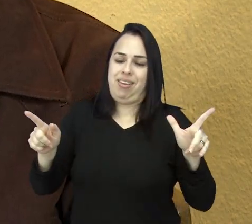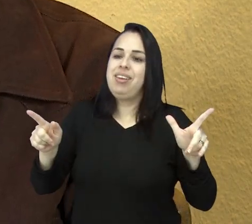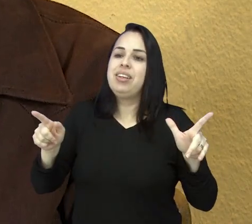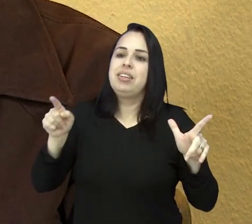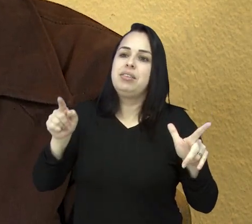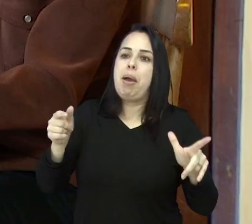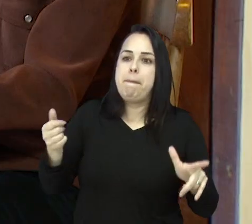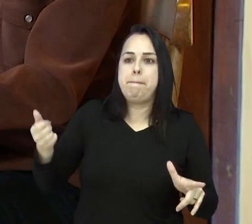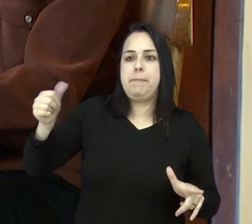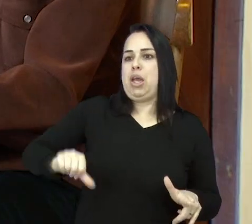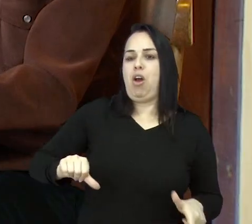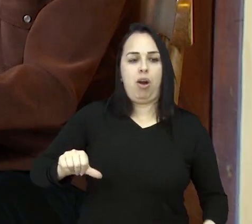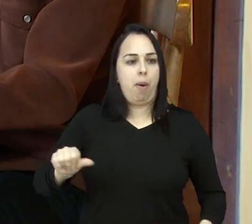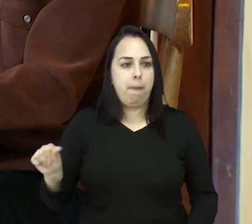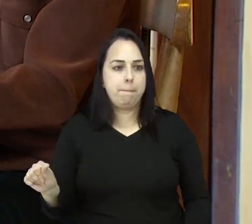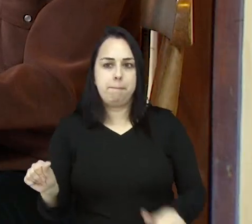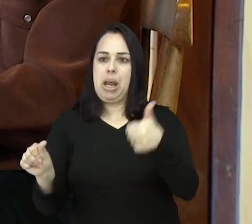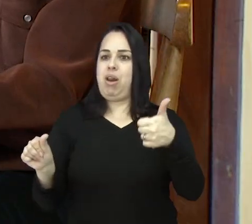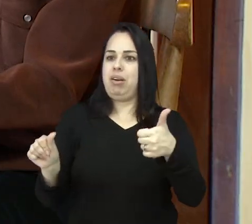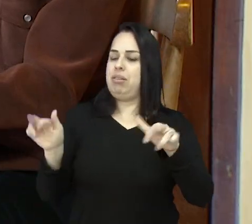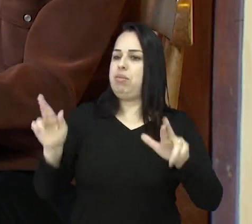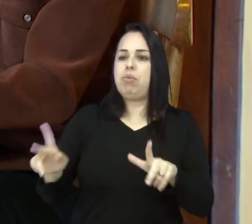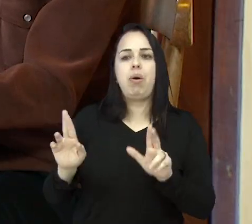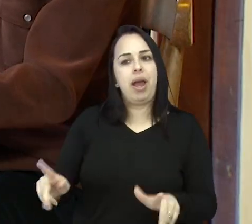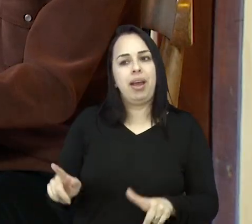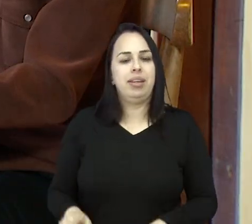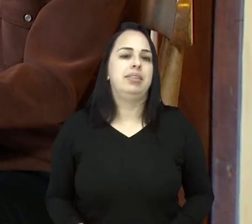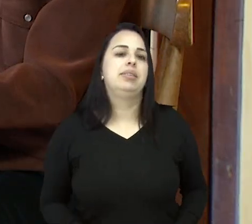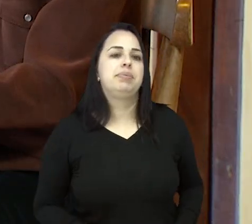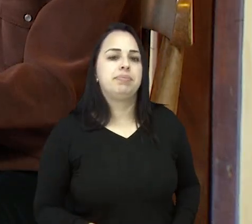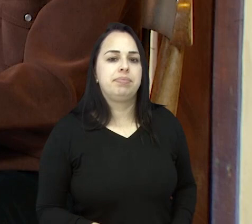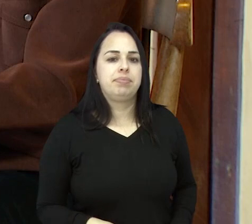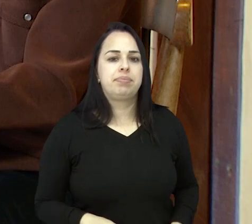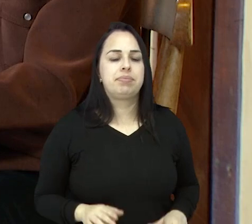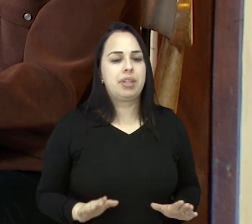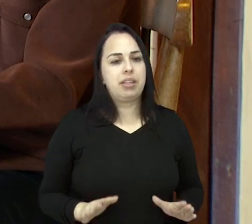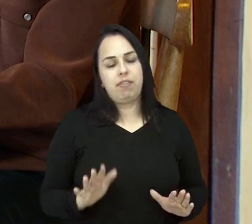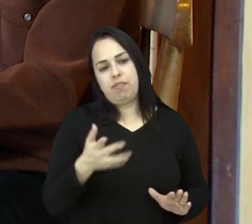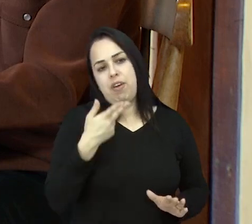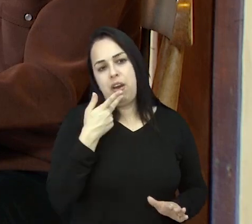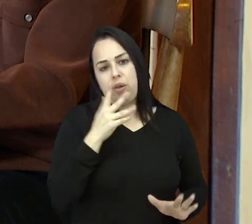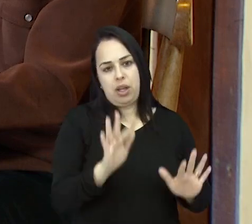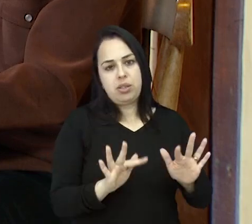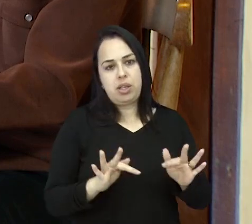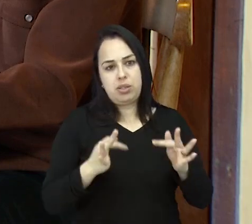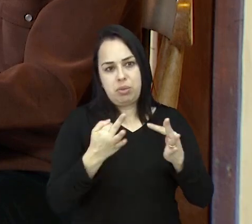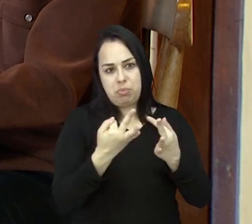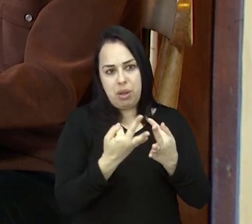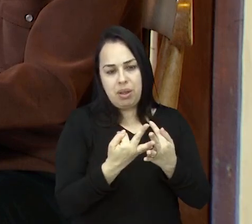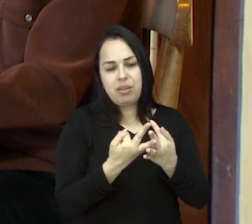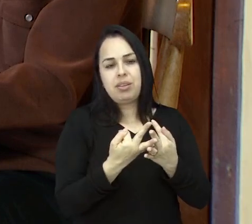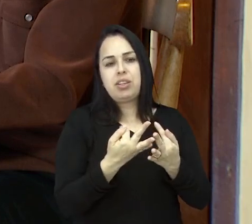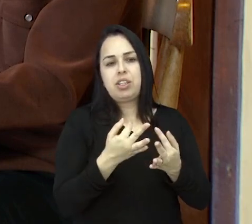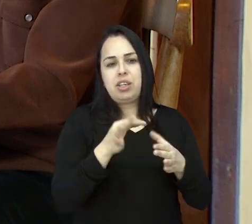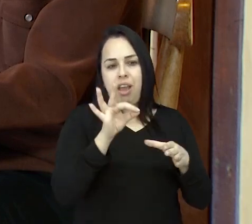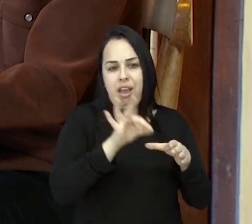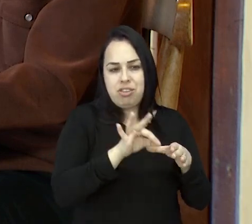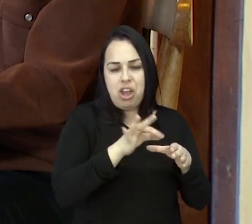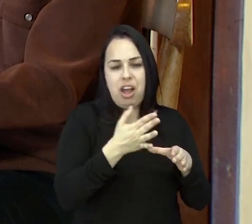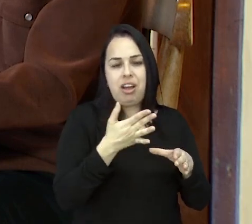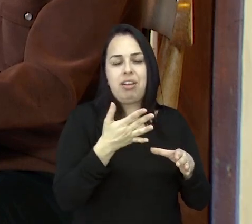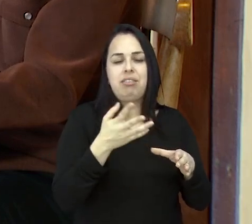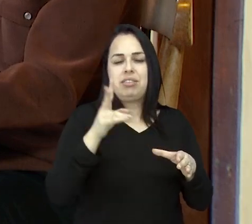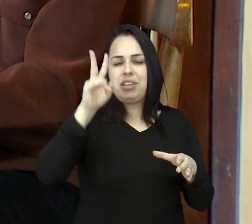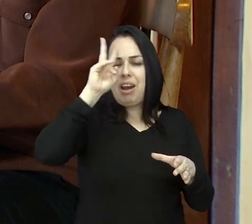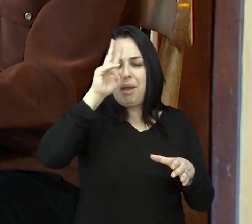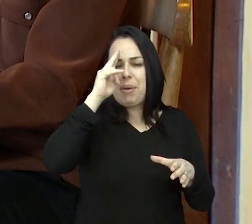mas é diferente. Você falou que a sua família consome muitos chás, que você lembra de muita coisa da sua